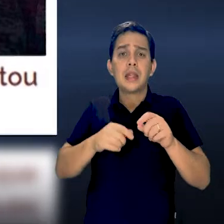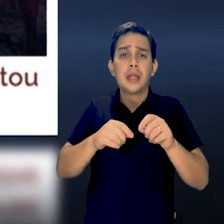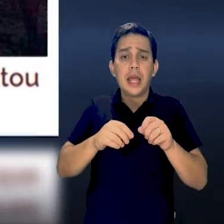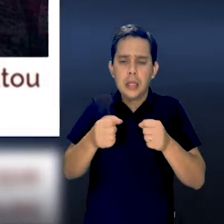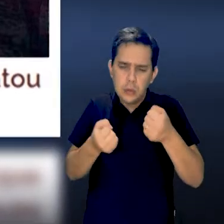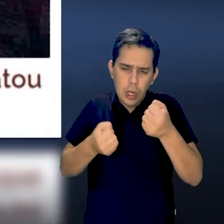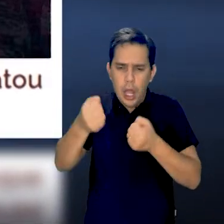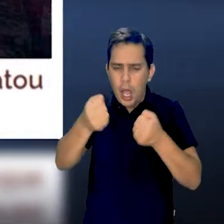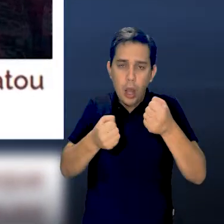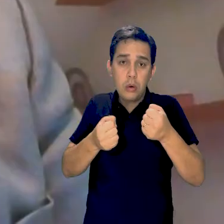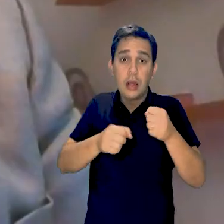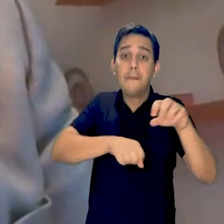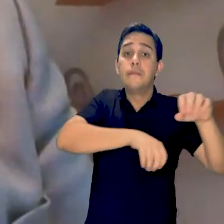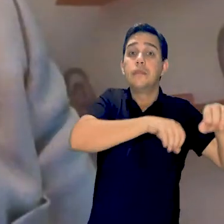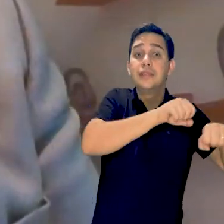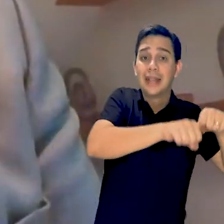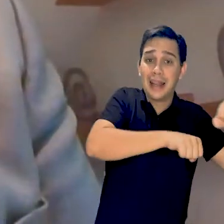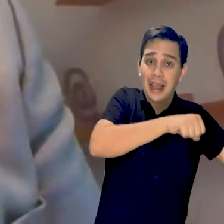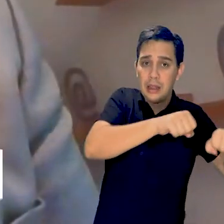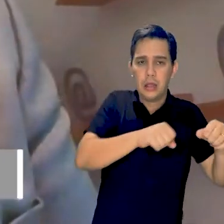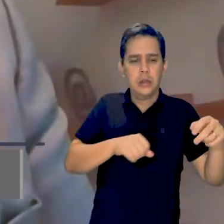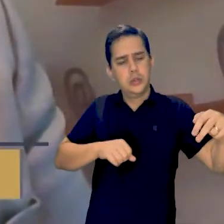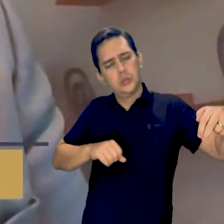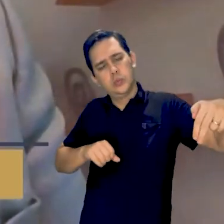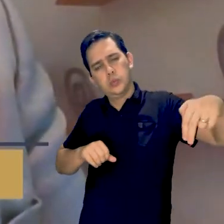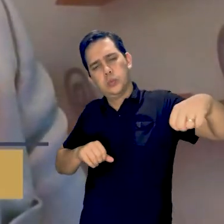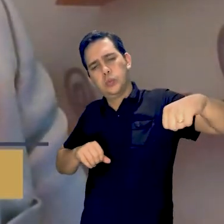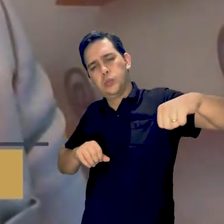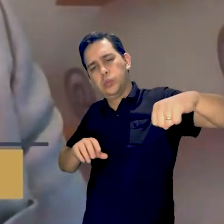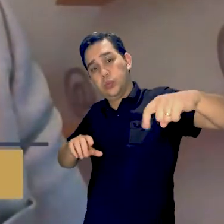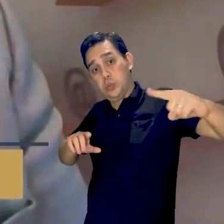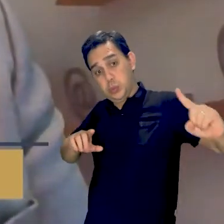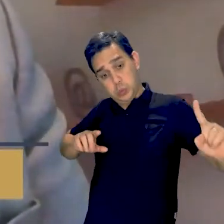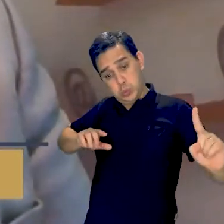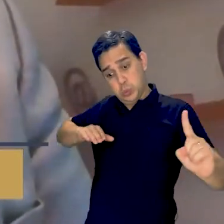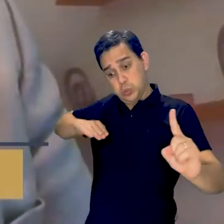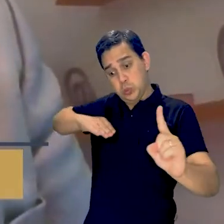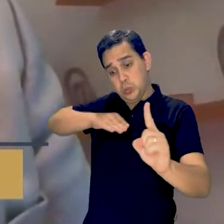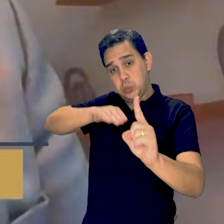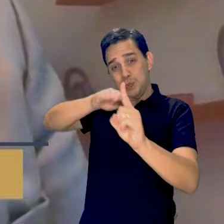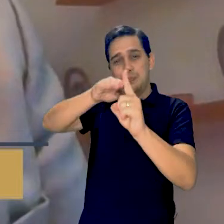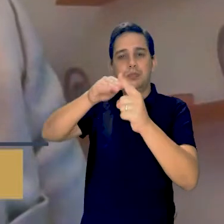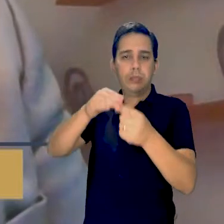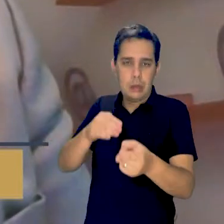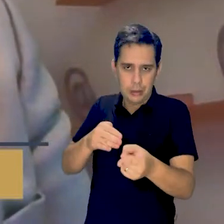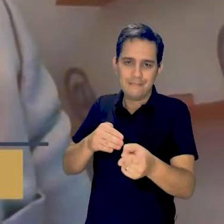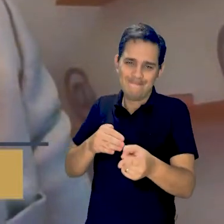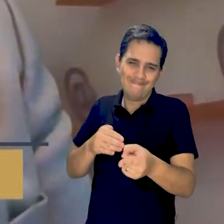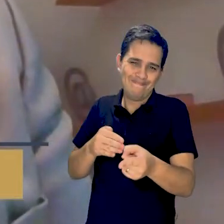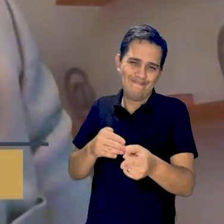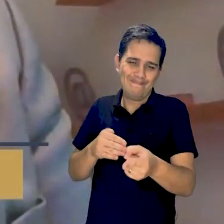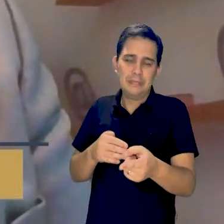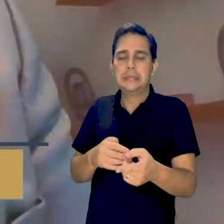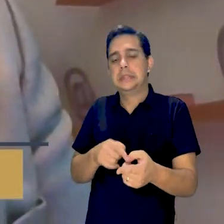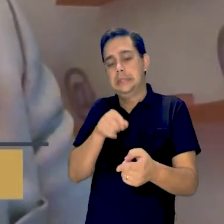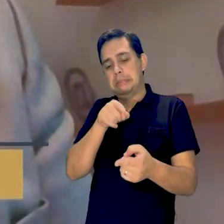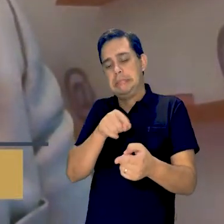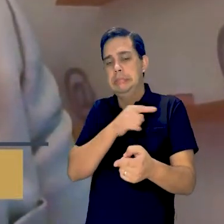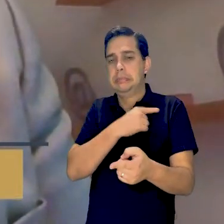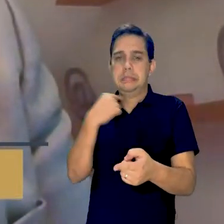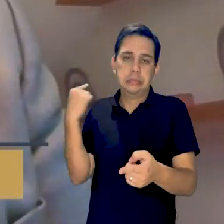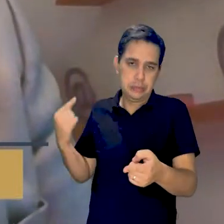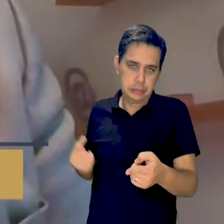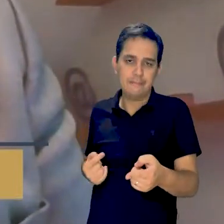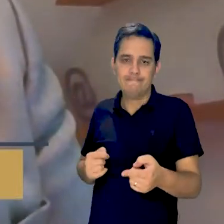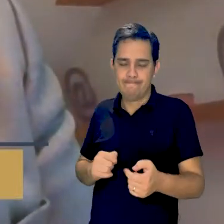aí ele passa a responder na vara criminal por esse crime, que para entendimento